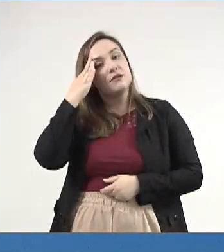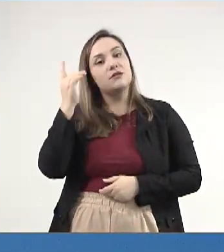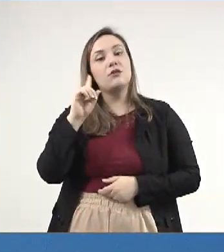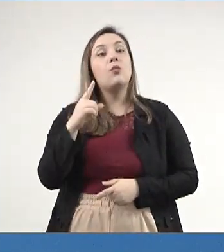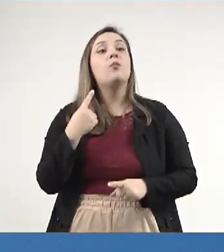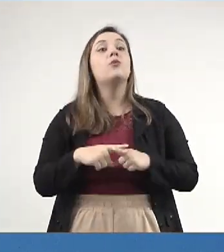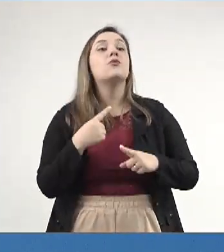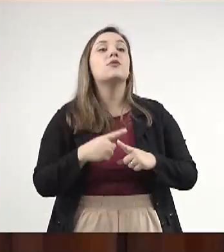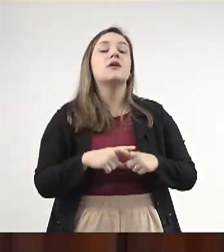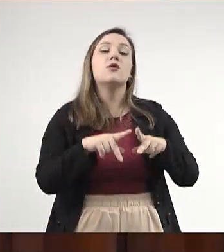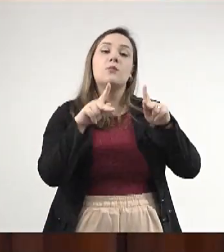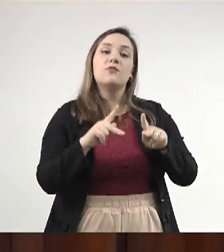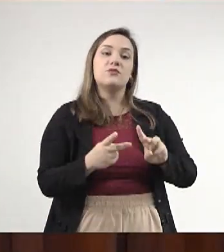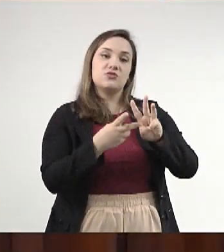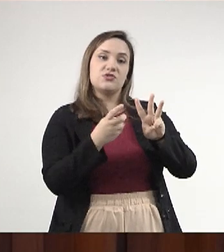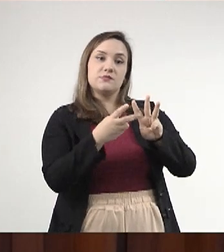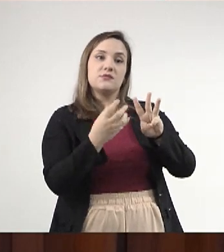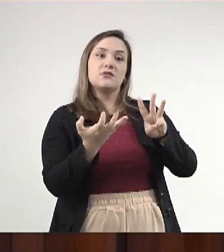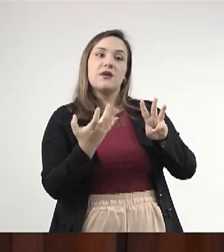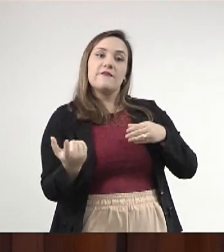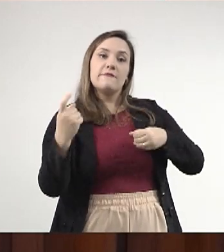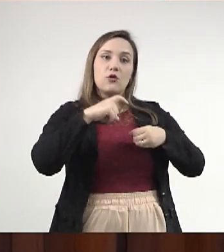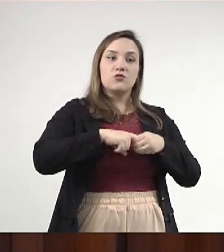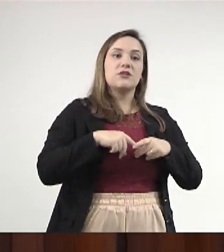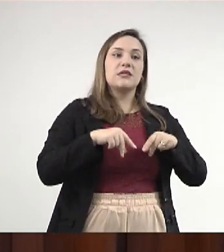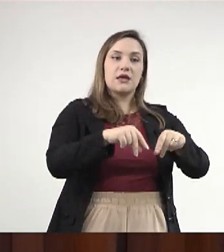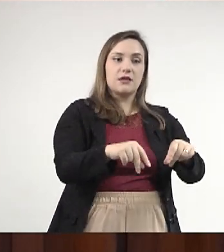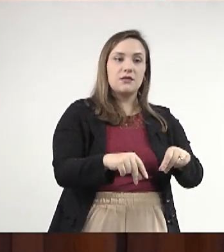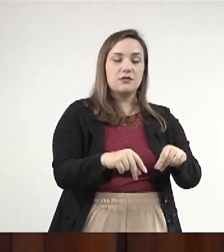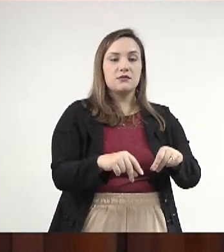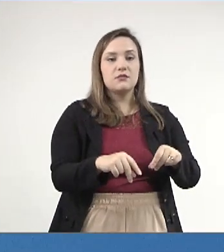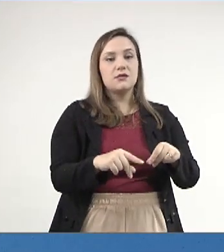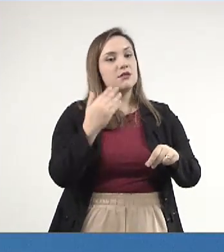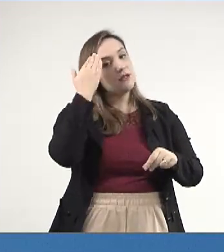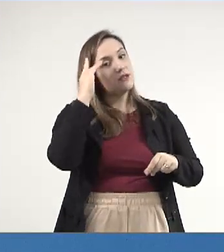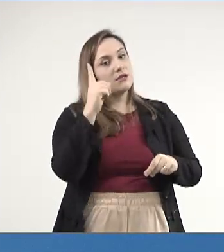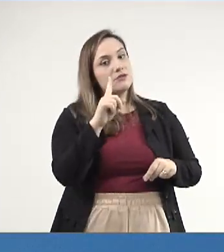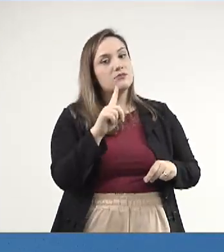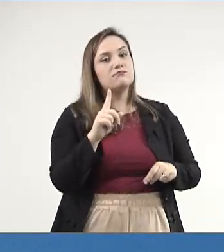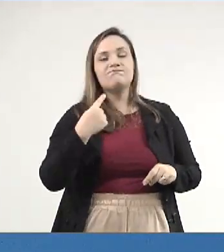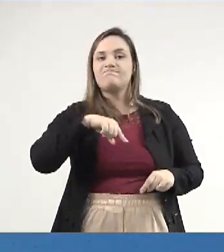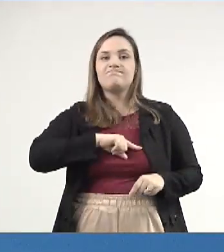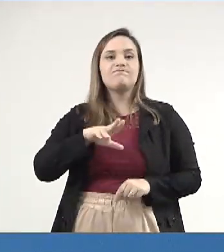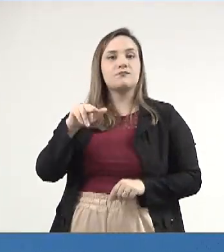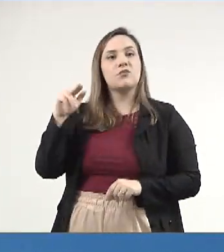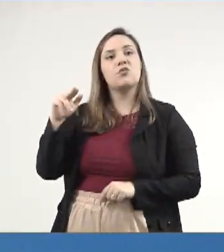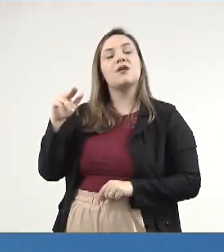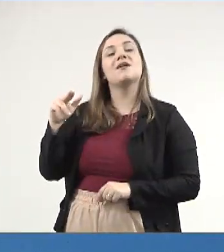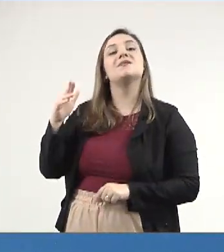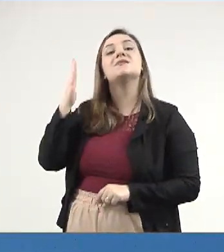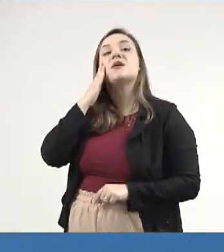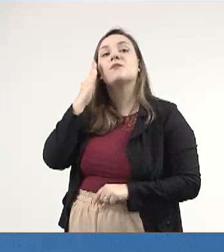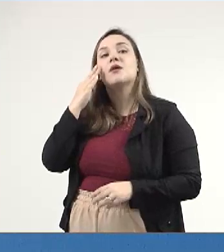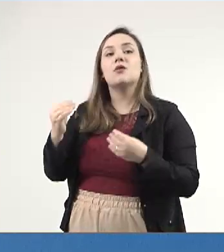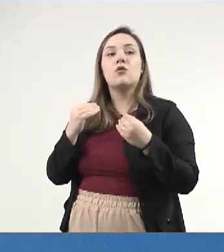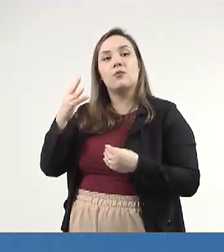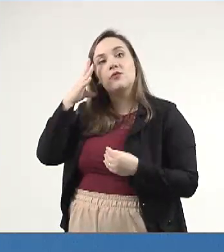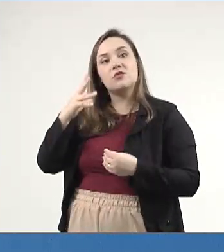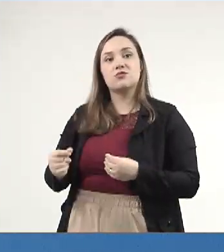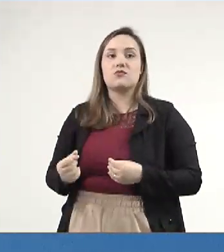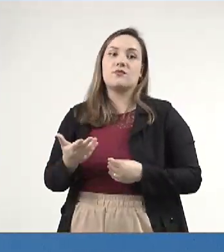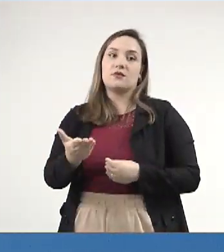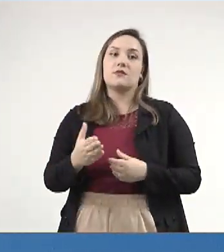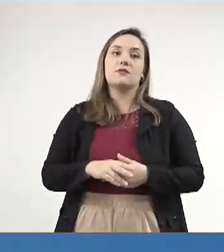que motiva os indígenas a retomar os seus territórios e não considerar isso, nós jamais vamos encontrar uma alternativa